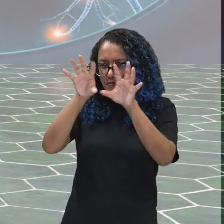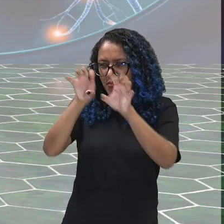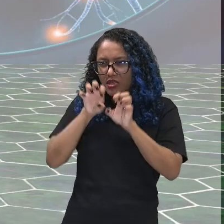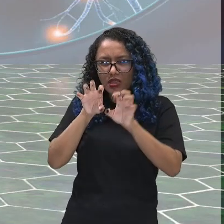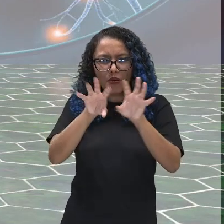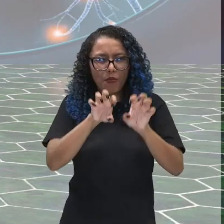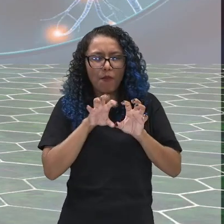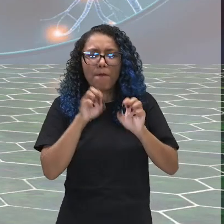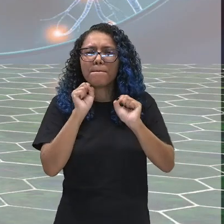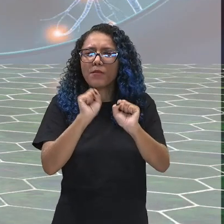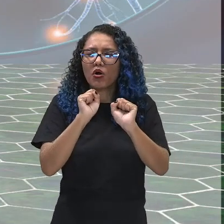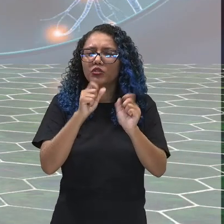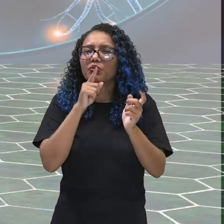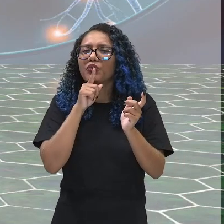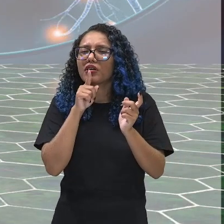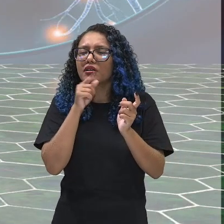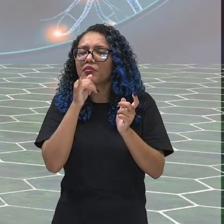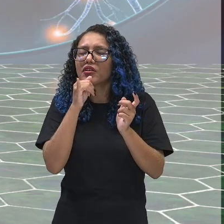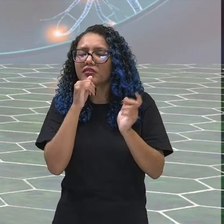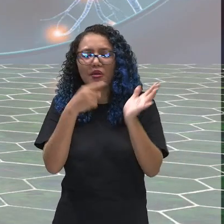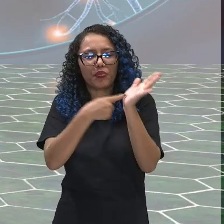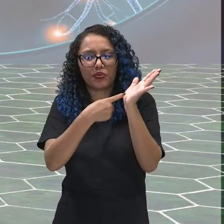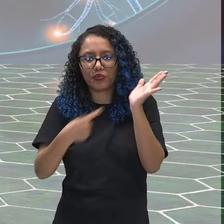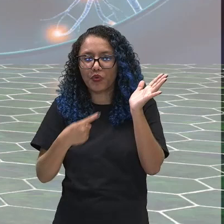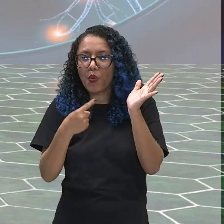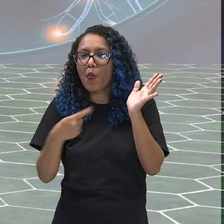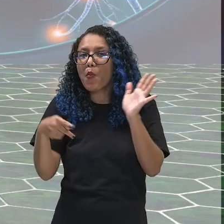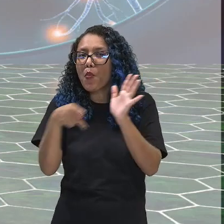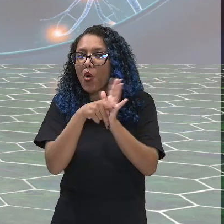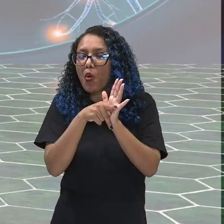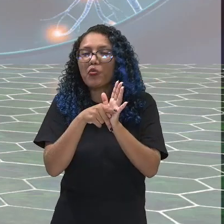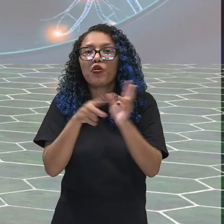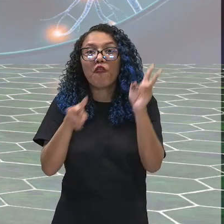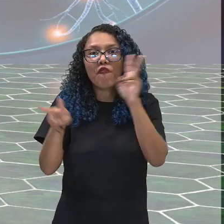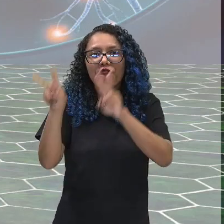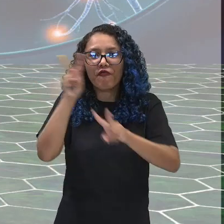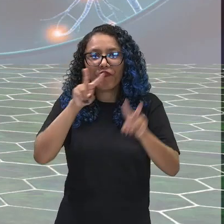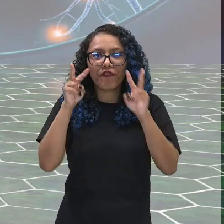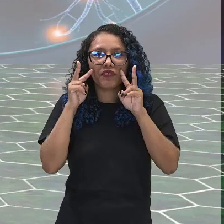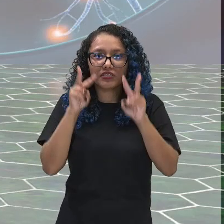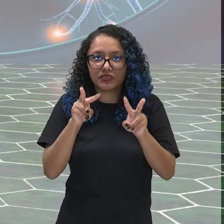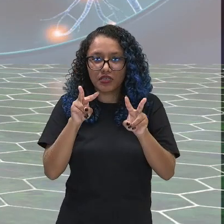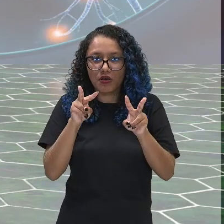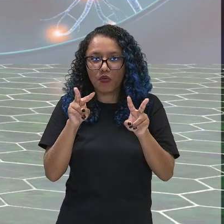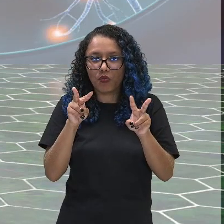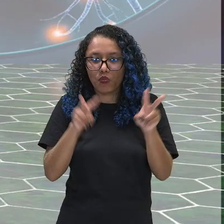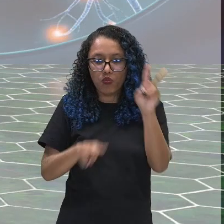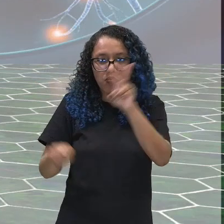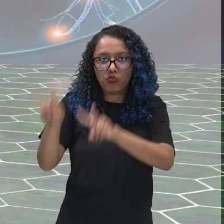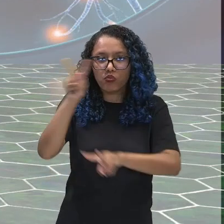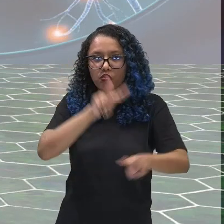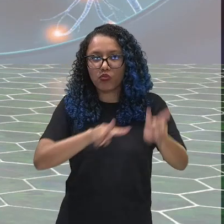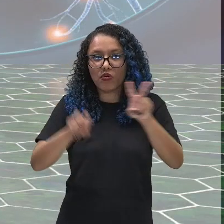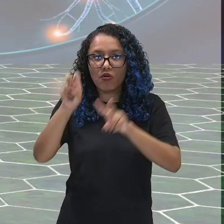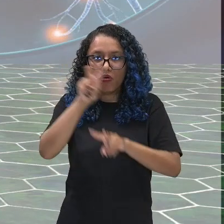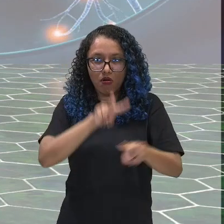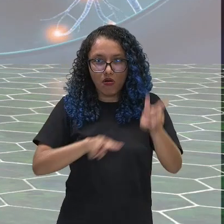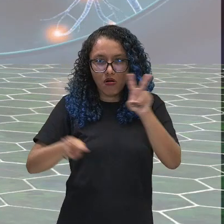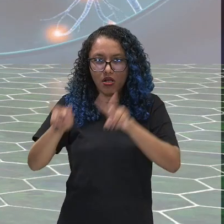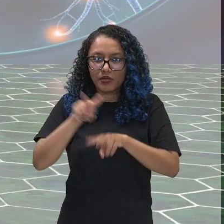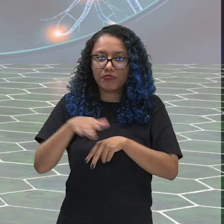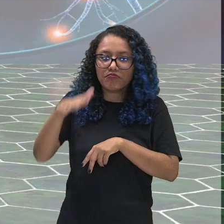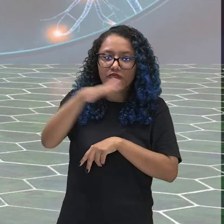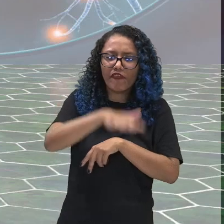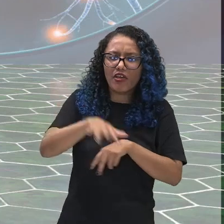que compõem ali a visão, então são imagens que nós estamos recebendo e está sendo processado,